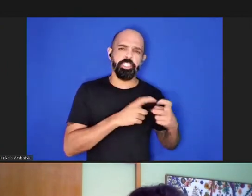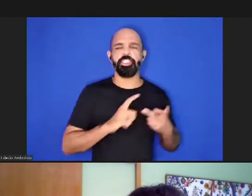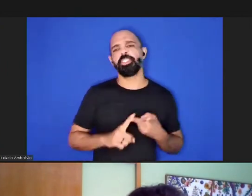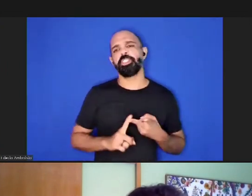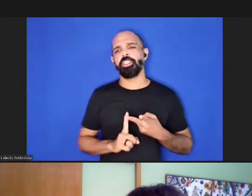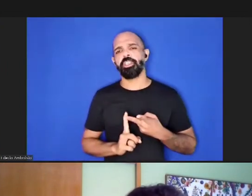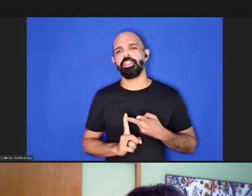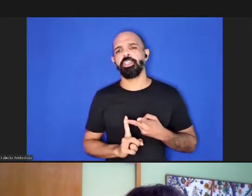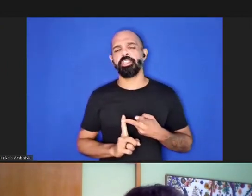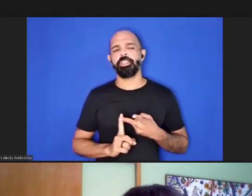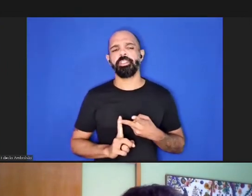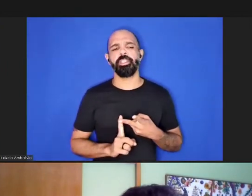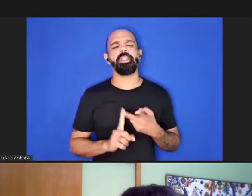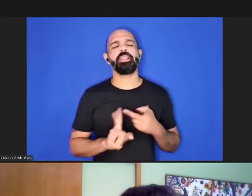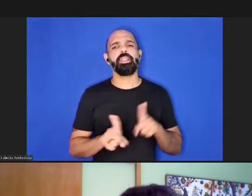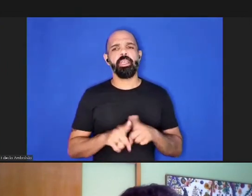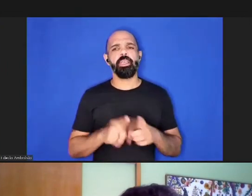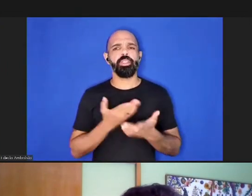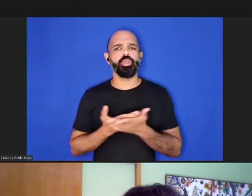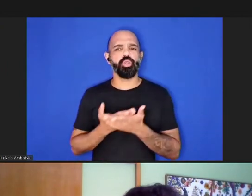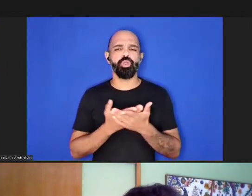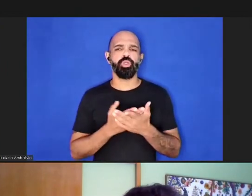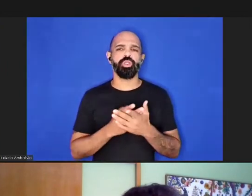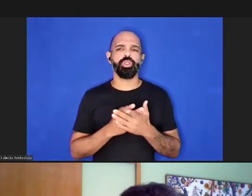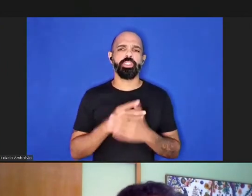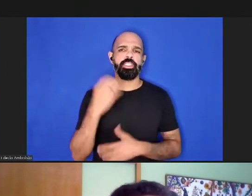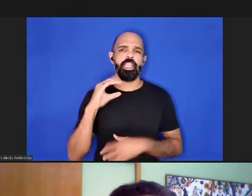também estudantes de ciências humanas,